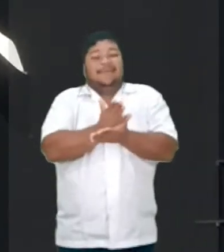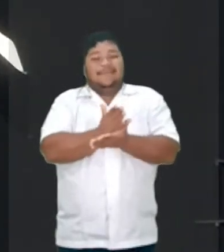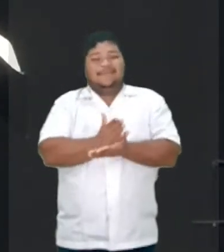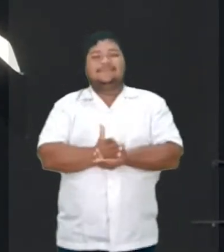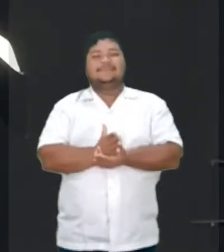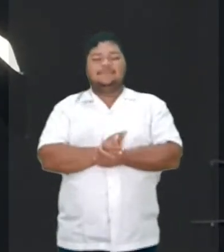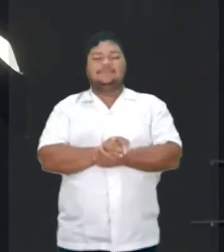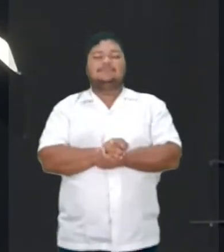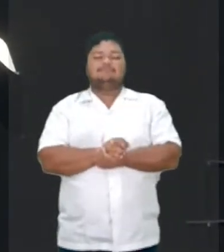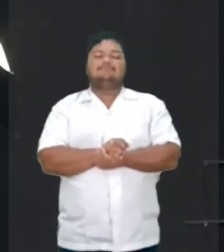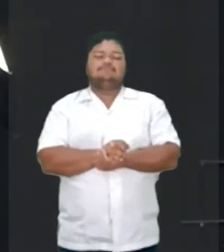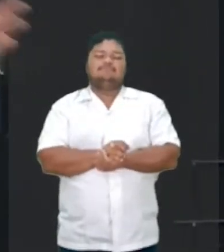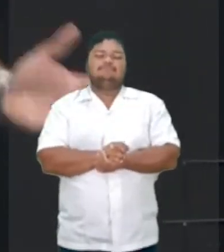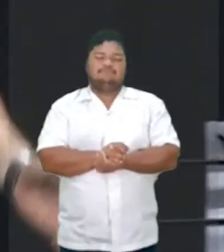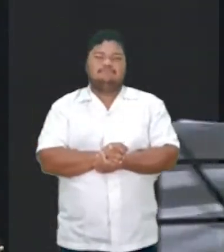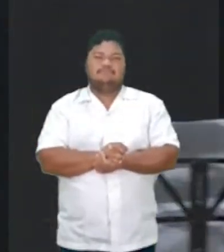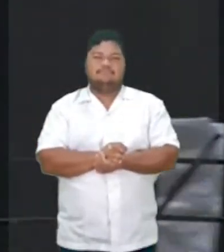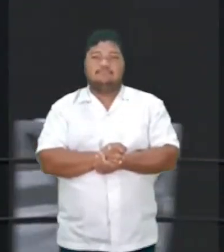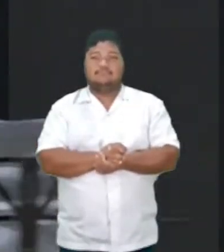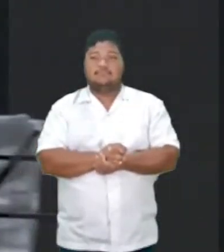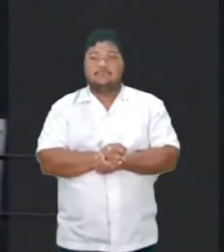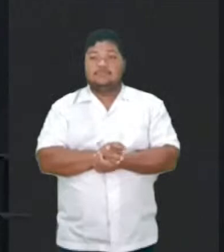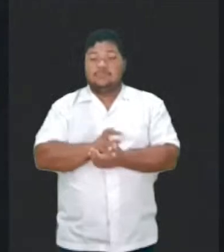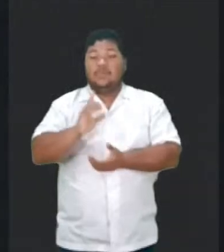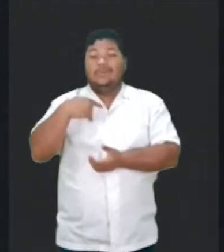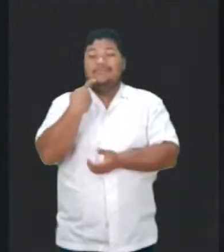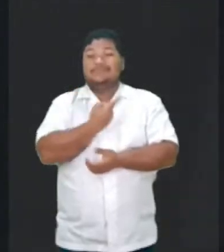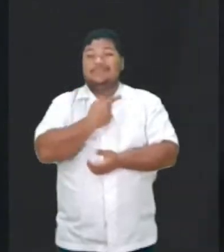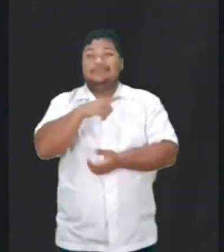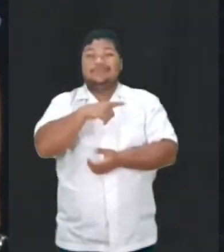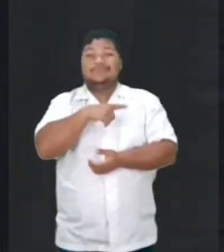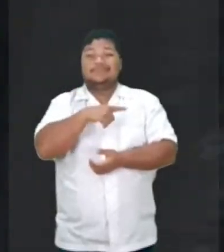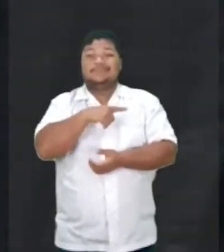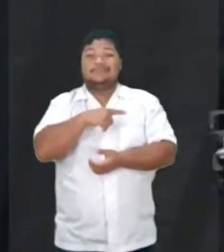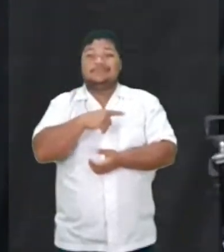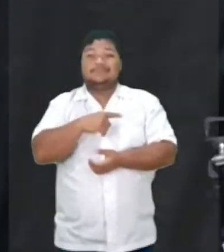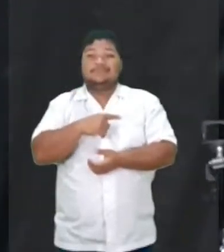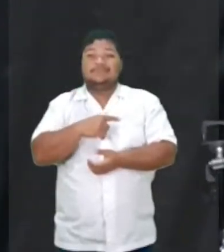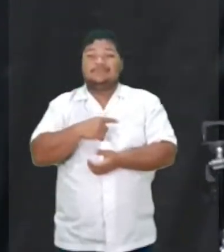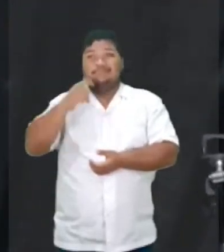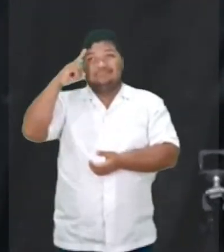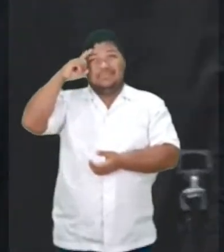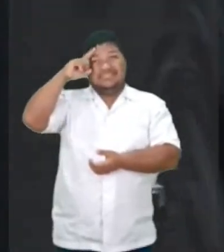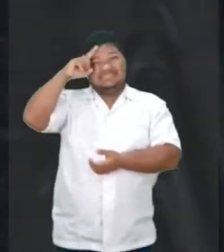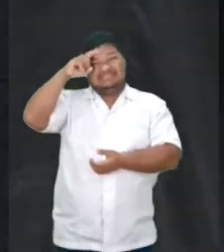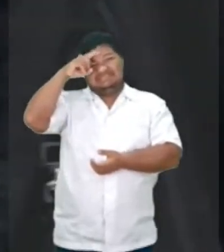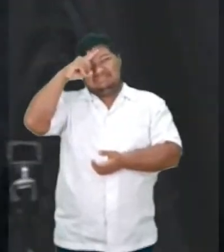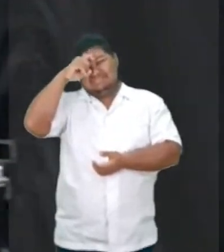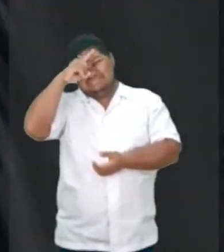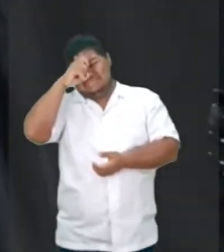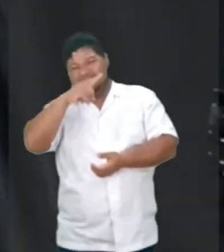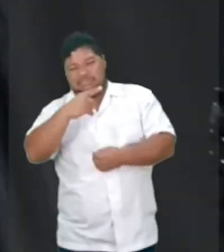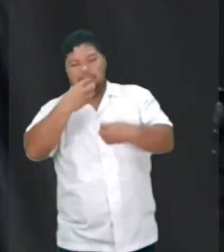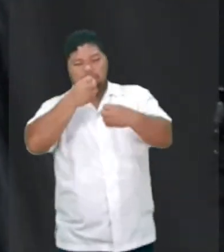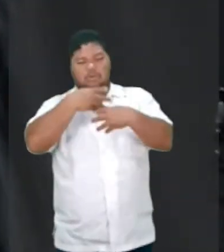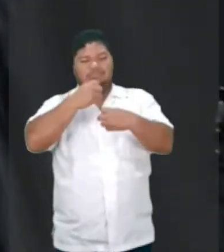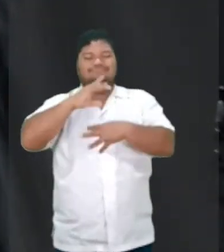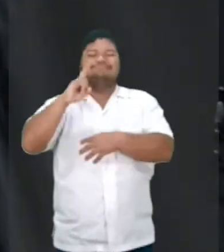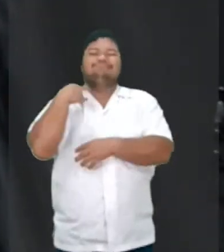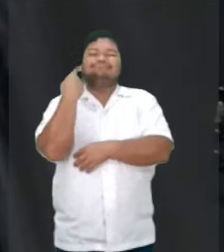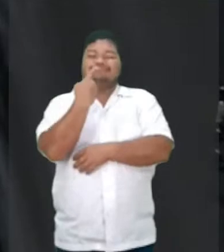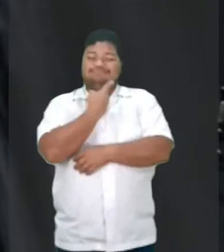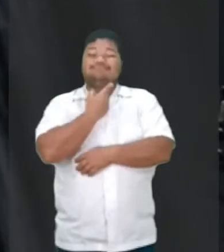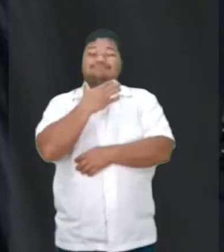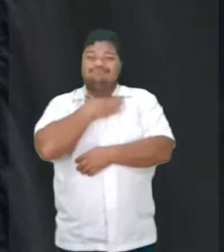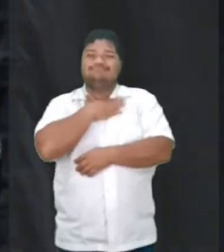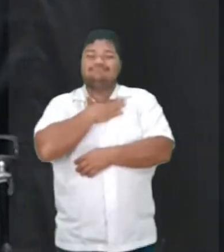Basta. Nós temos que descansar em Deus. O problema é que a pessoa mais difícil de ser ensinada é a nós mesmos. A